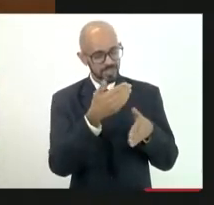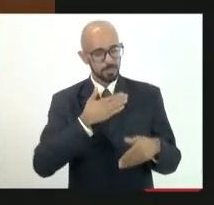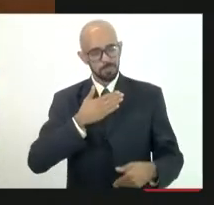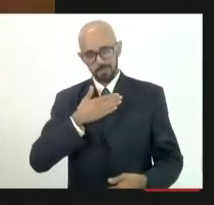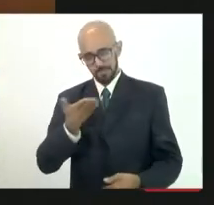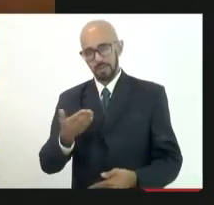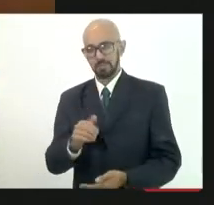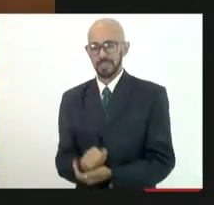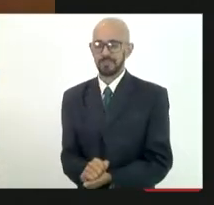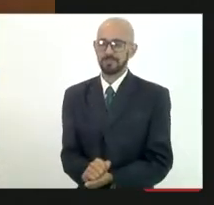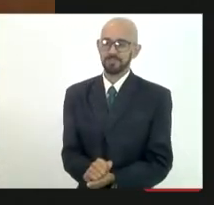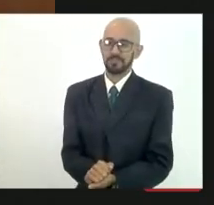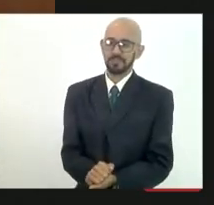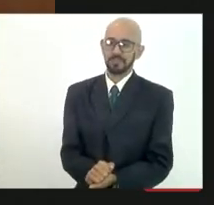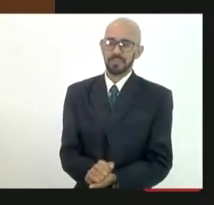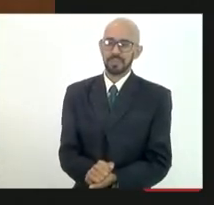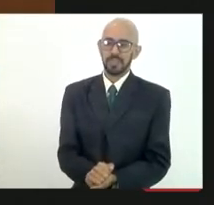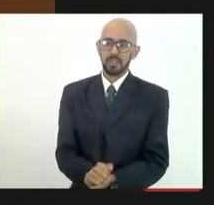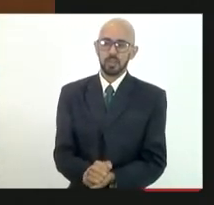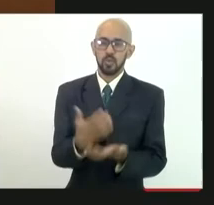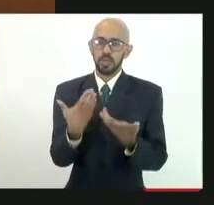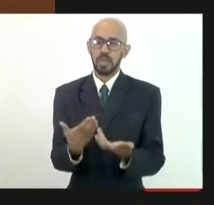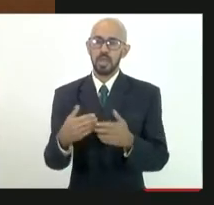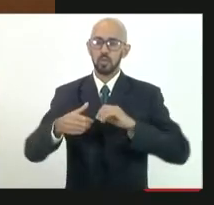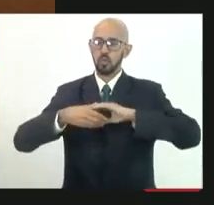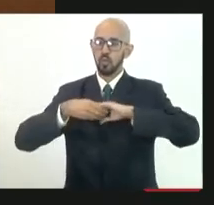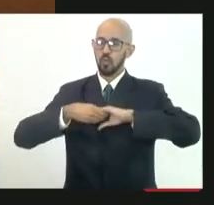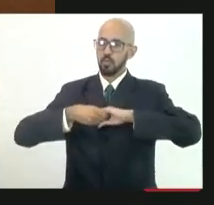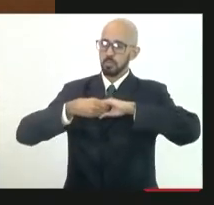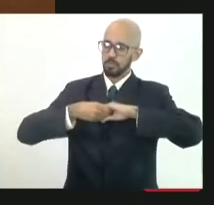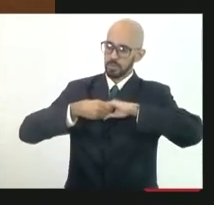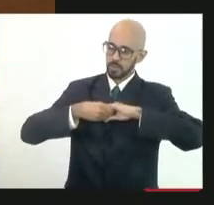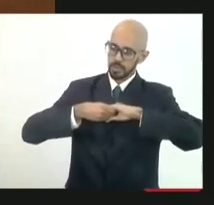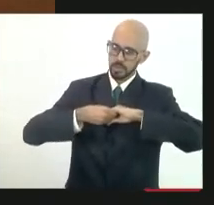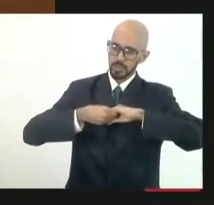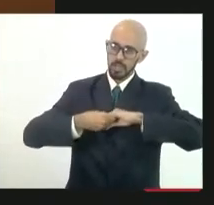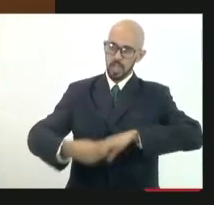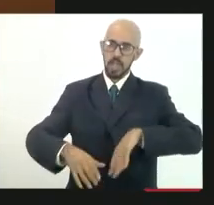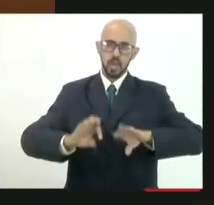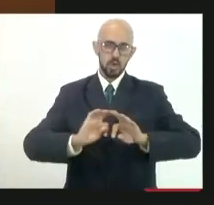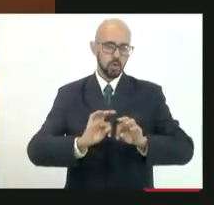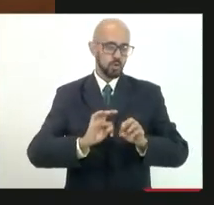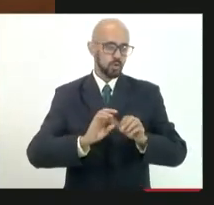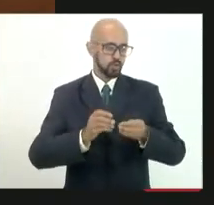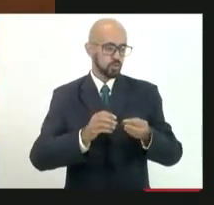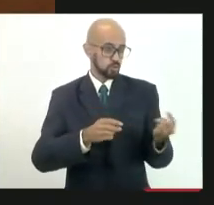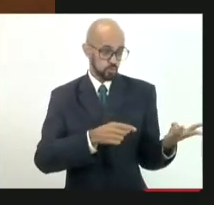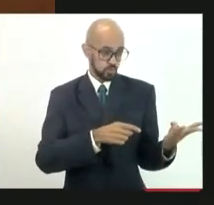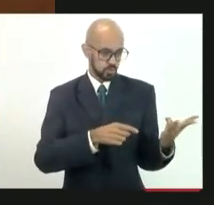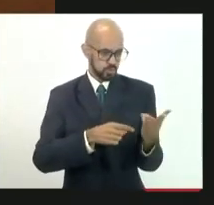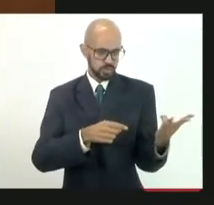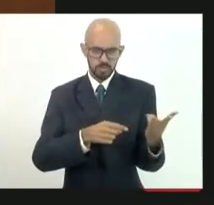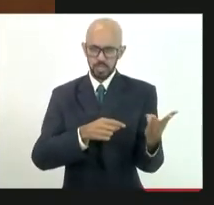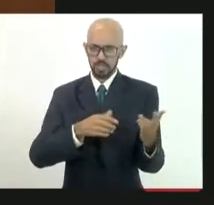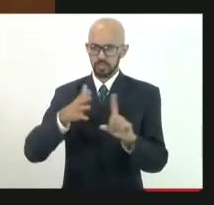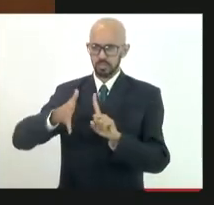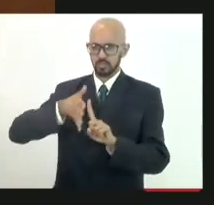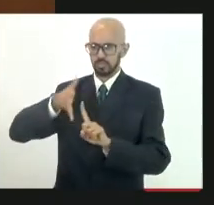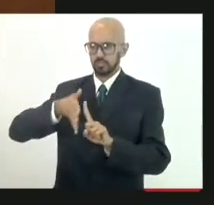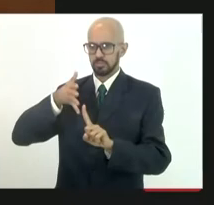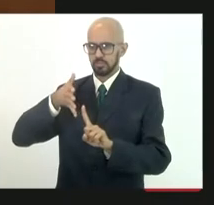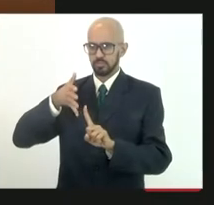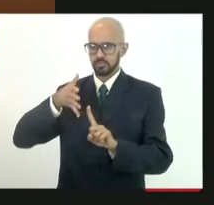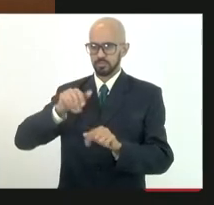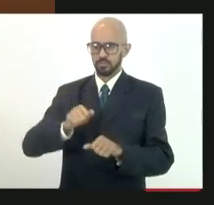na sua sequência de fala. Eu quero cumprimentar os nossos três expositores convidados, né,